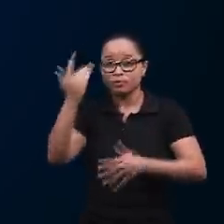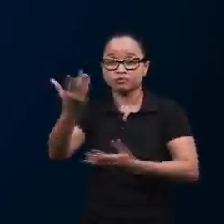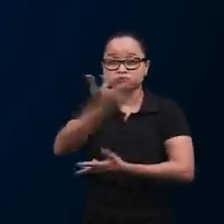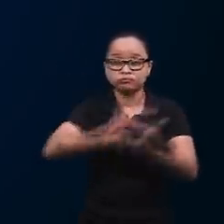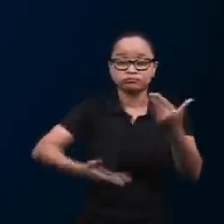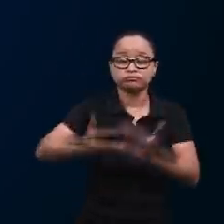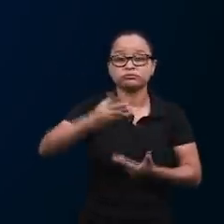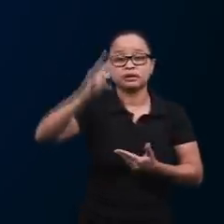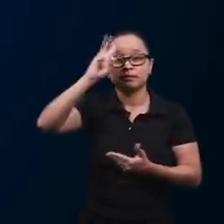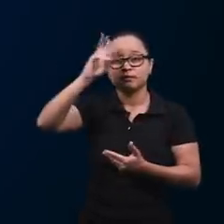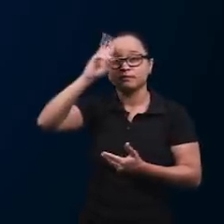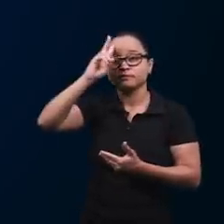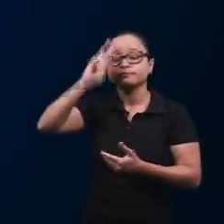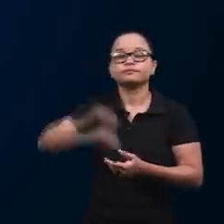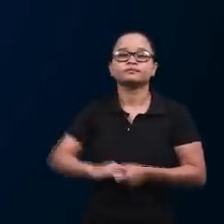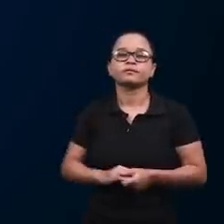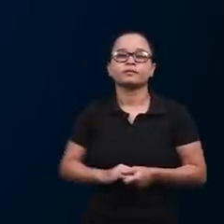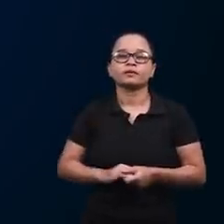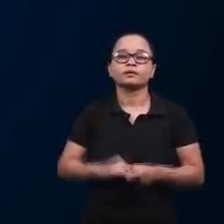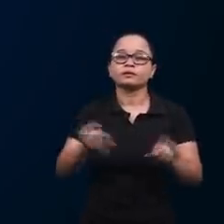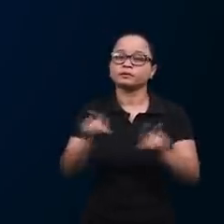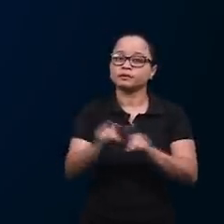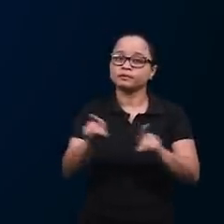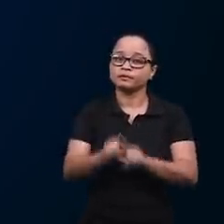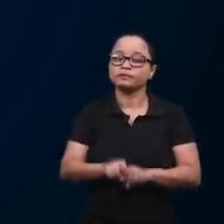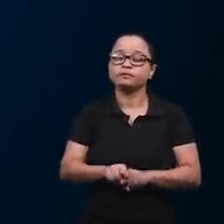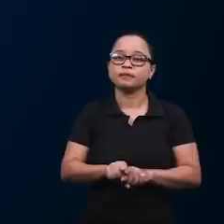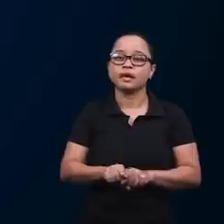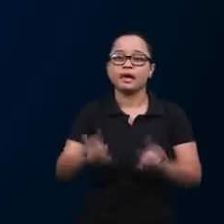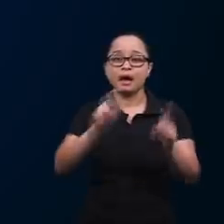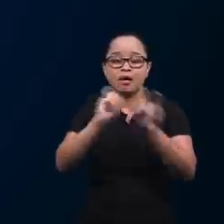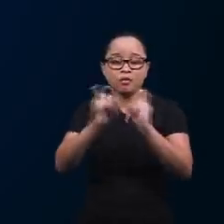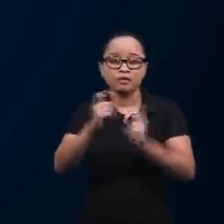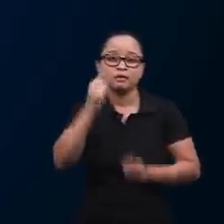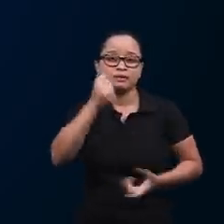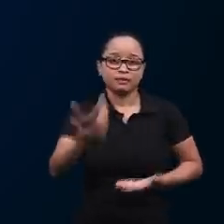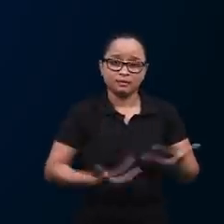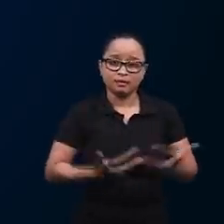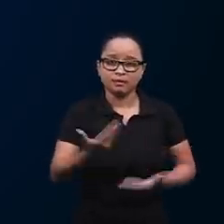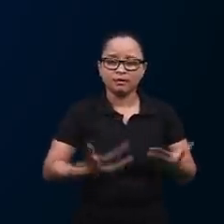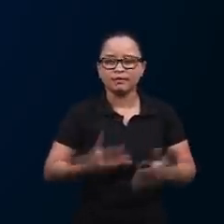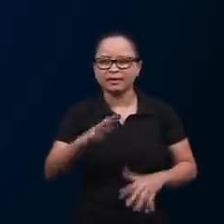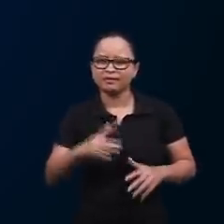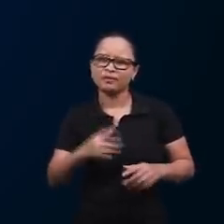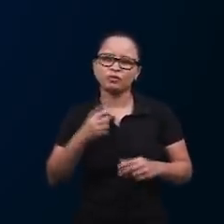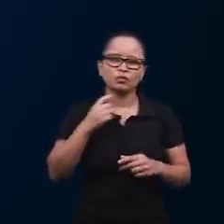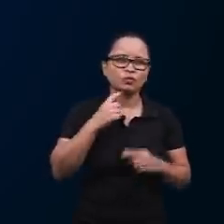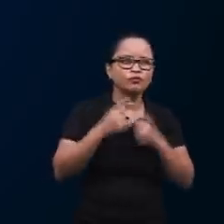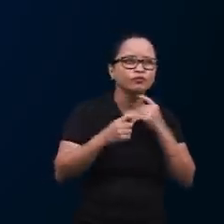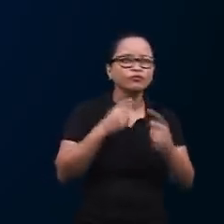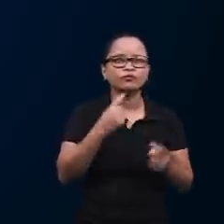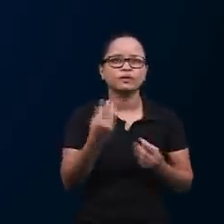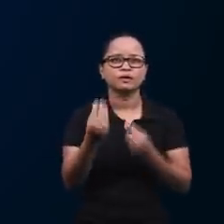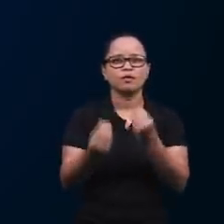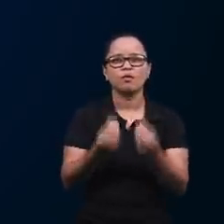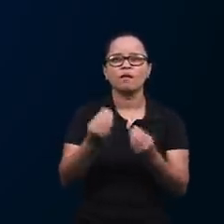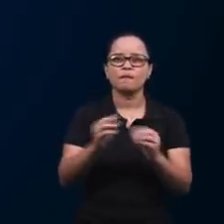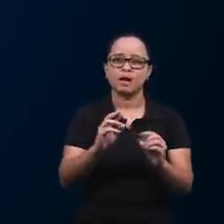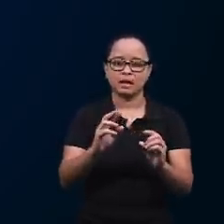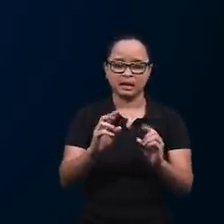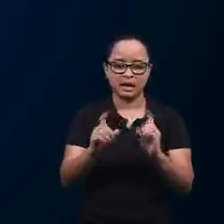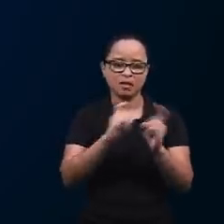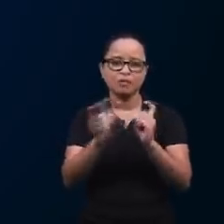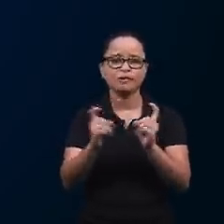têm participado a segunda feira e Inclusive a paz do Senhor para os irmãos que às vezes é me seguras o que trazer na